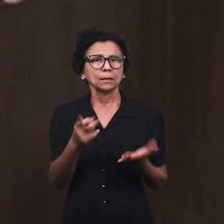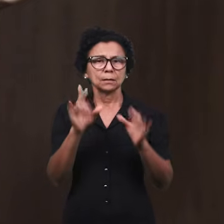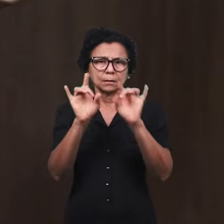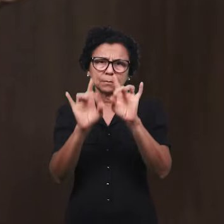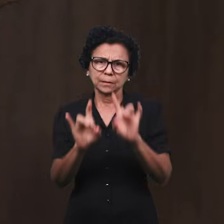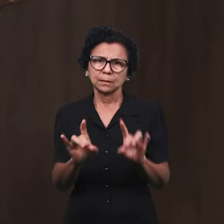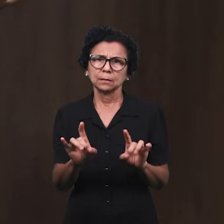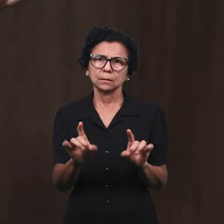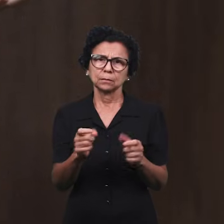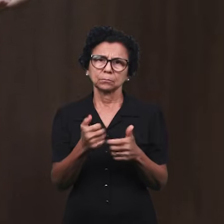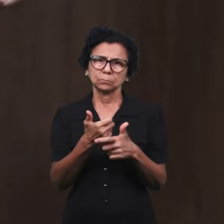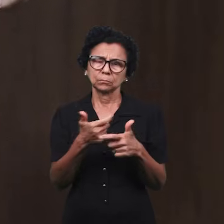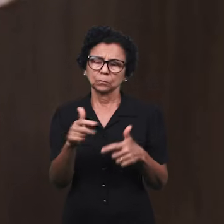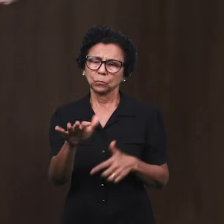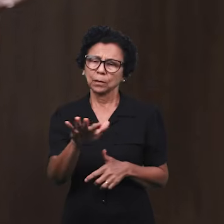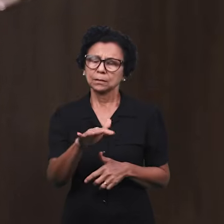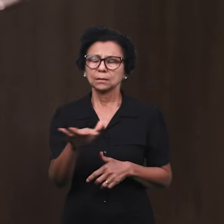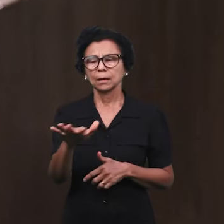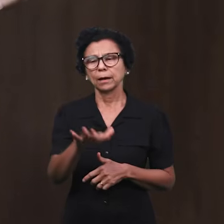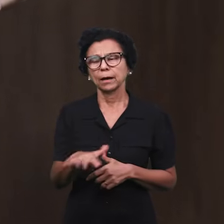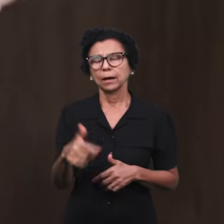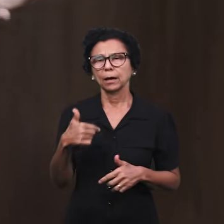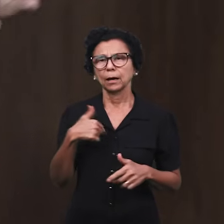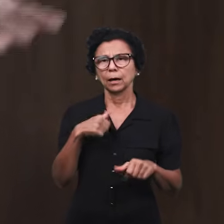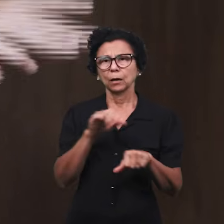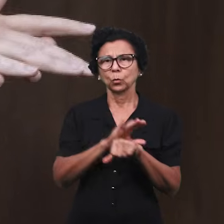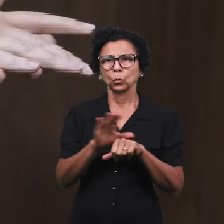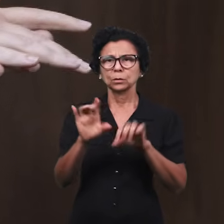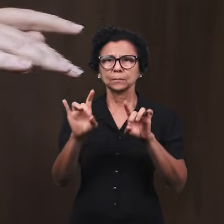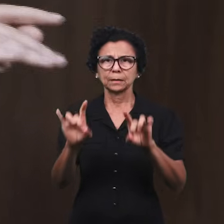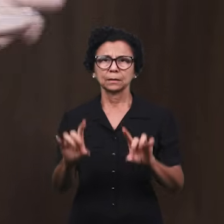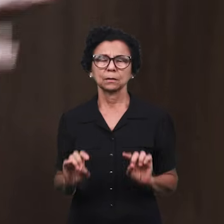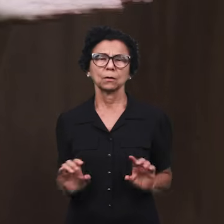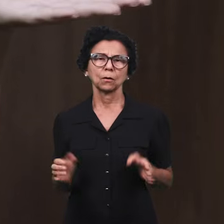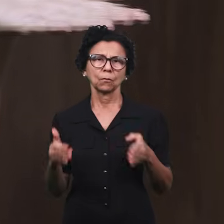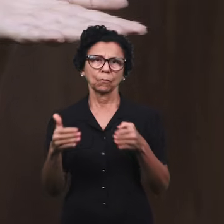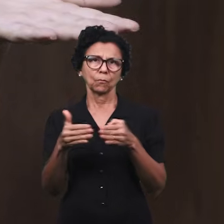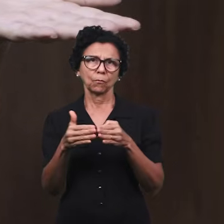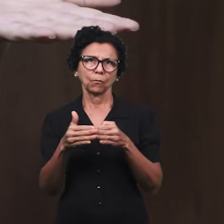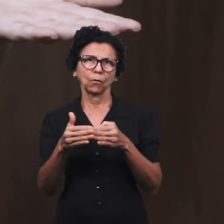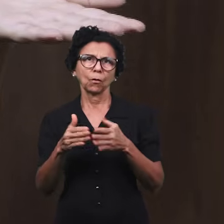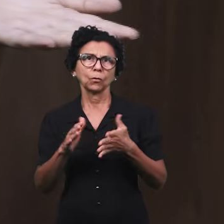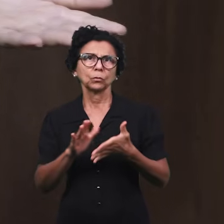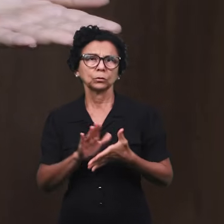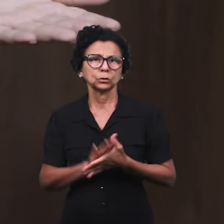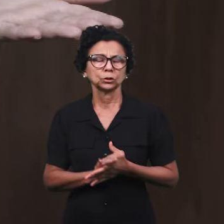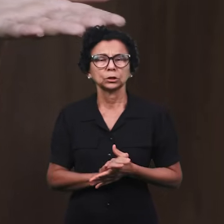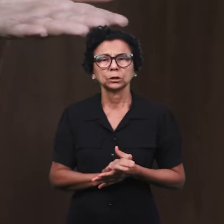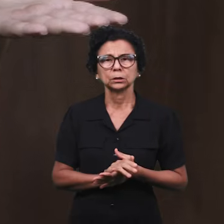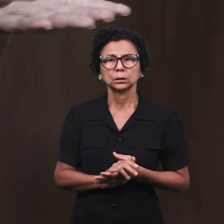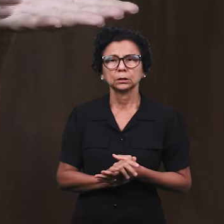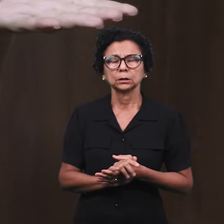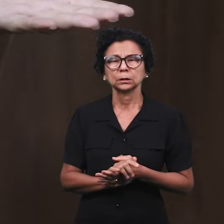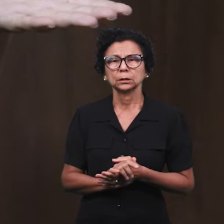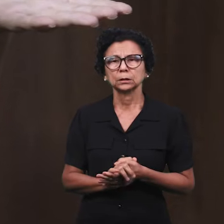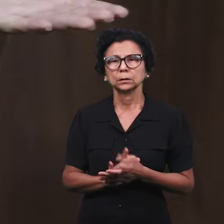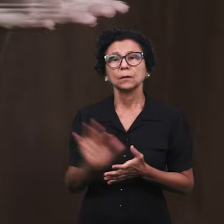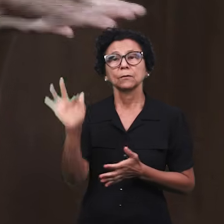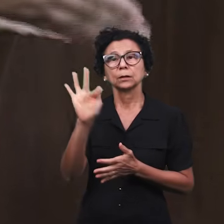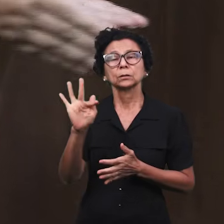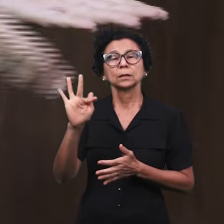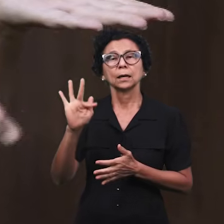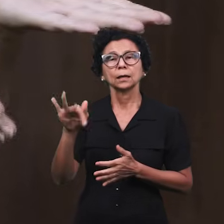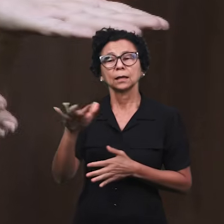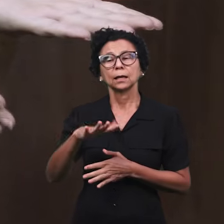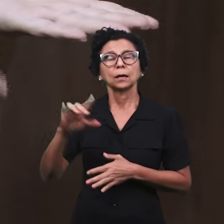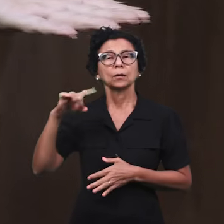áreas. Fiz cursos de especializações voltada para a área jurídica, porque trabalhei numa faculdade de Direito que a surda